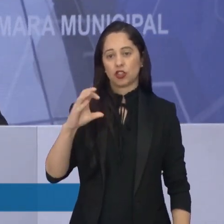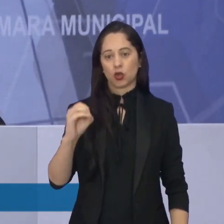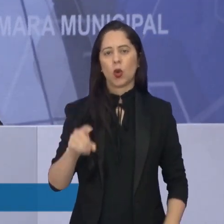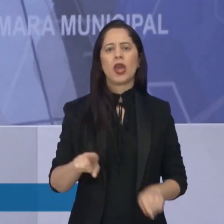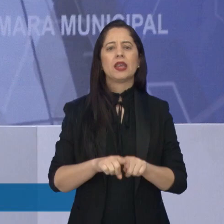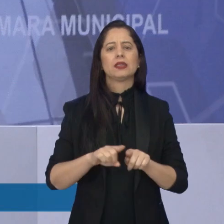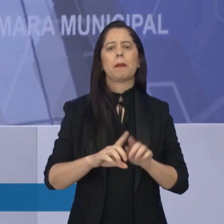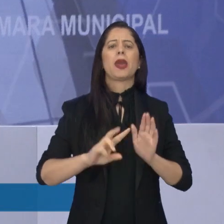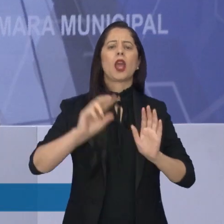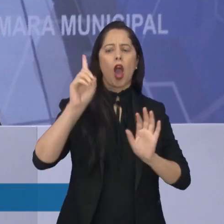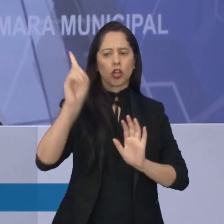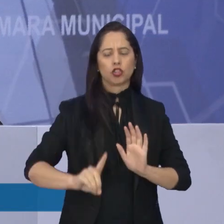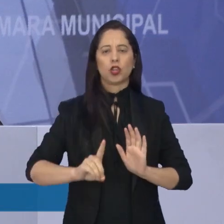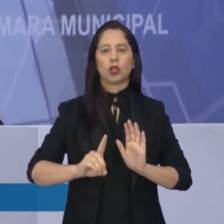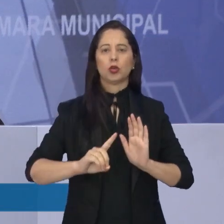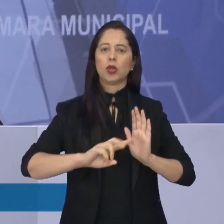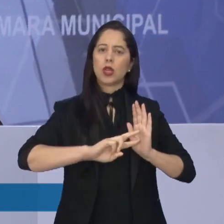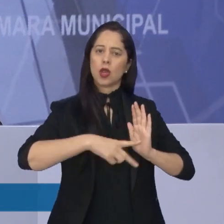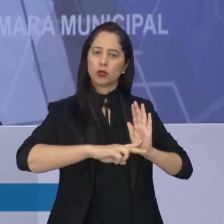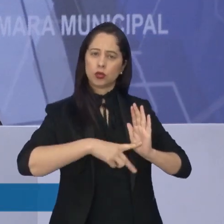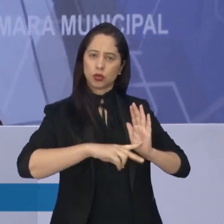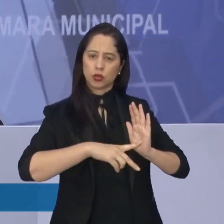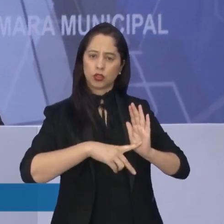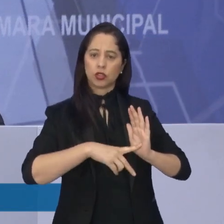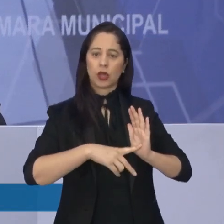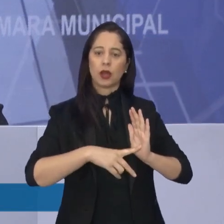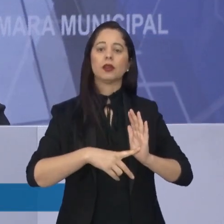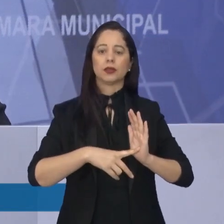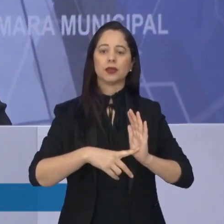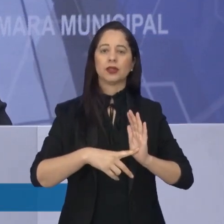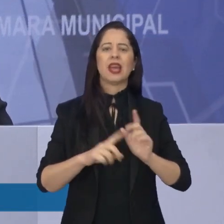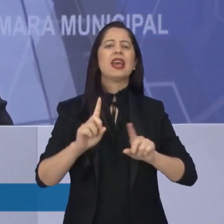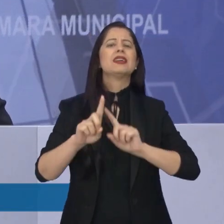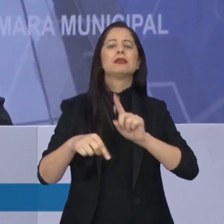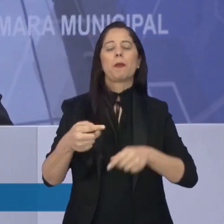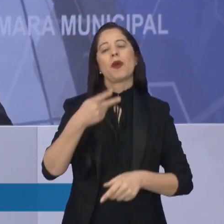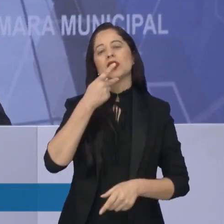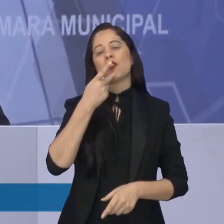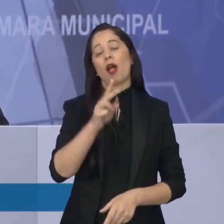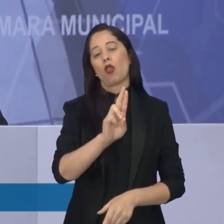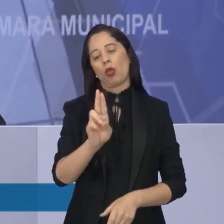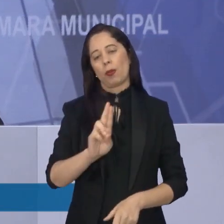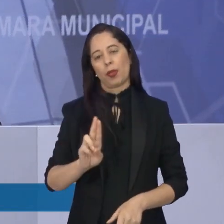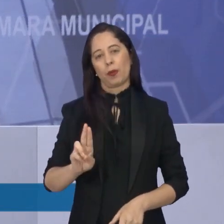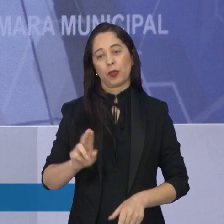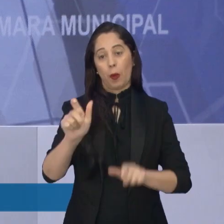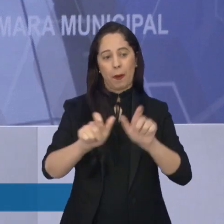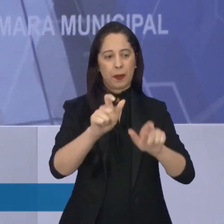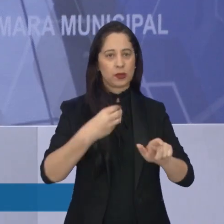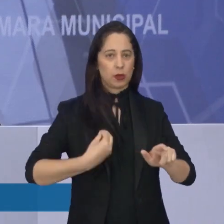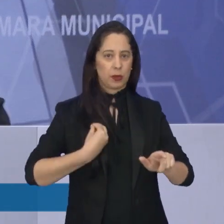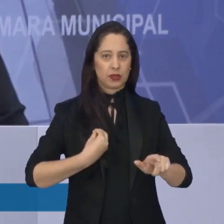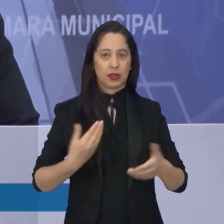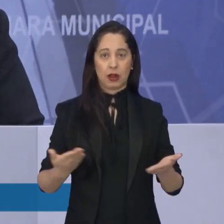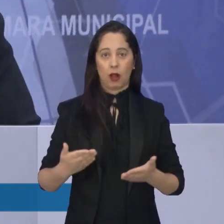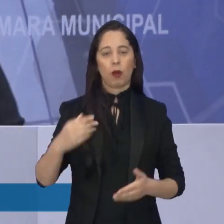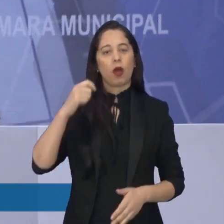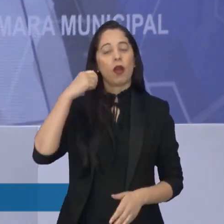diretoria do SINDICT que está presente, e durante o evento a gente anuncia demais presenças. Com a palavra, a vereadora